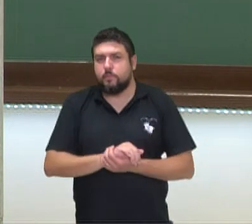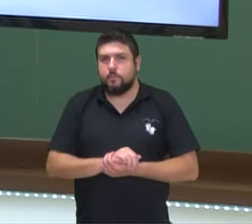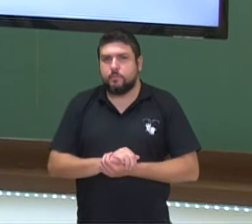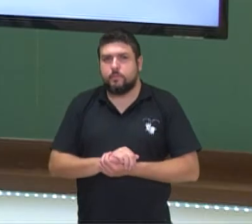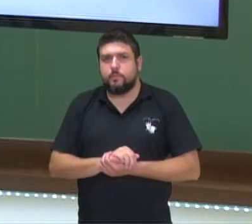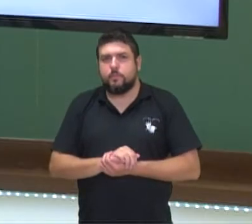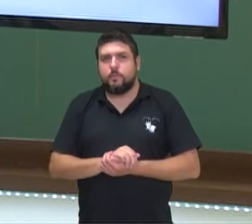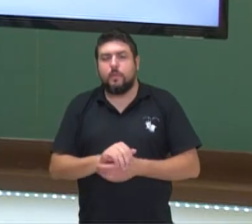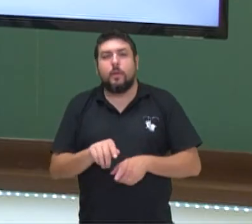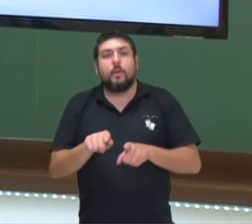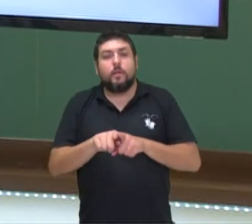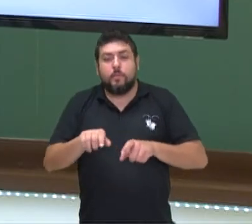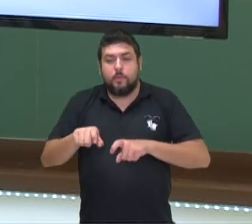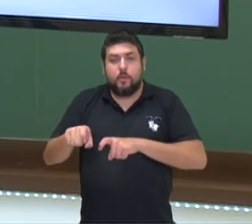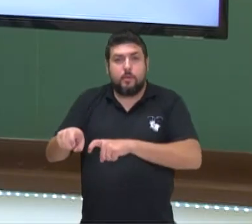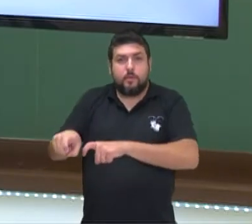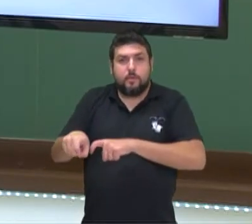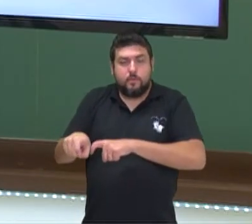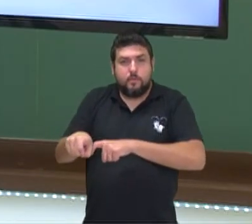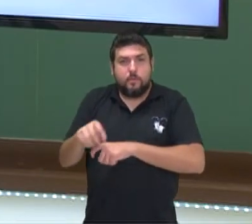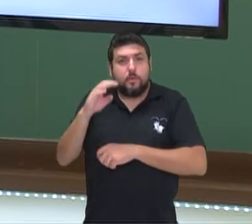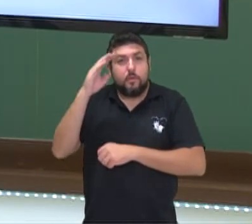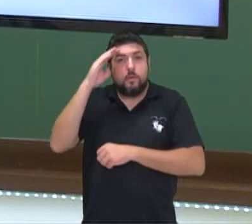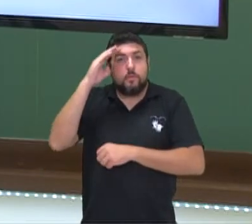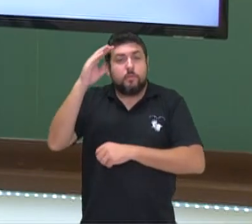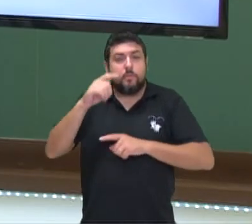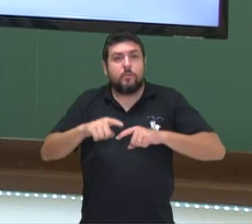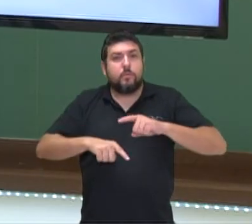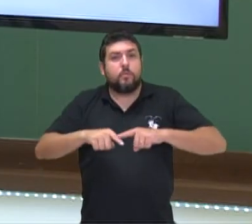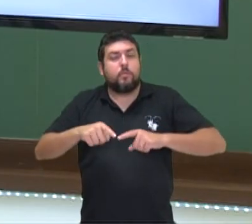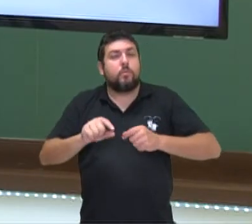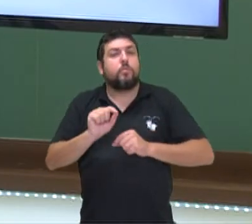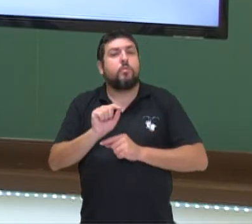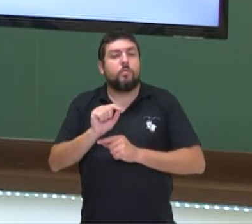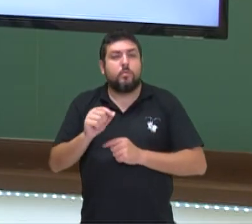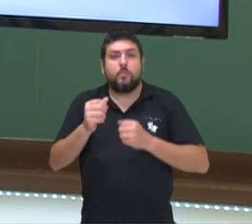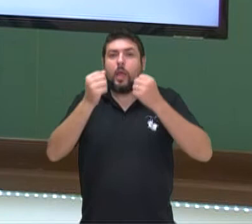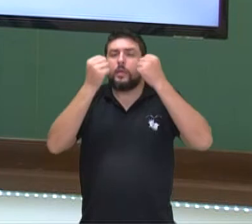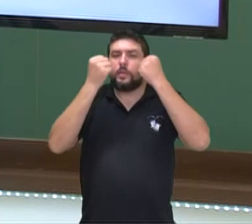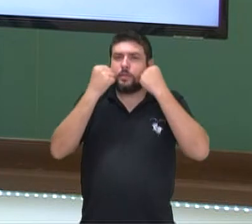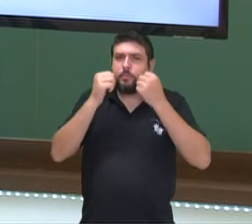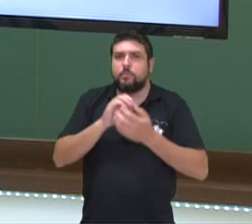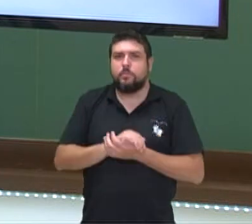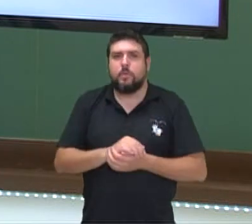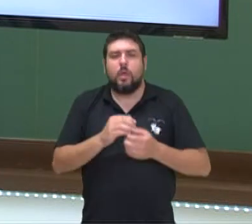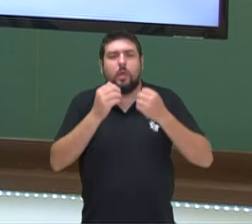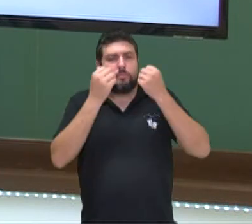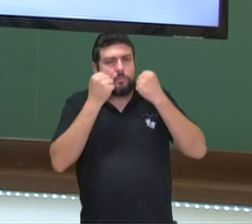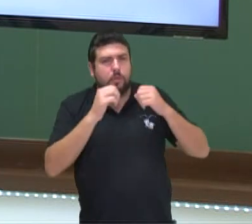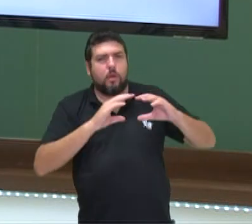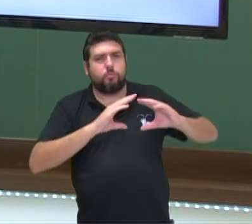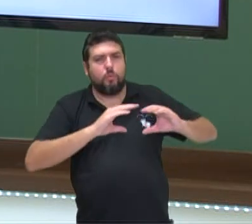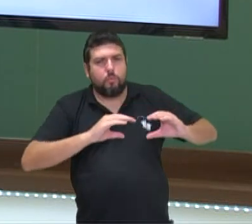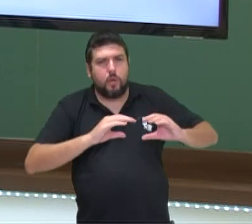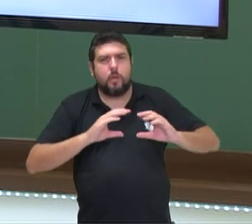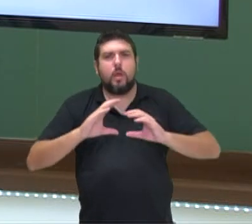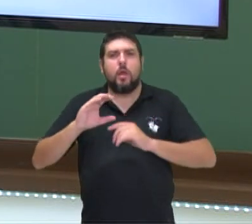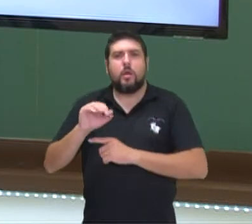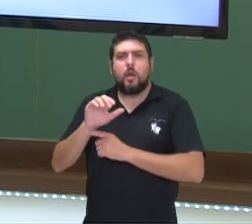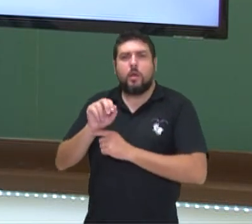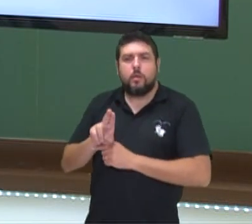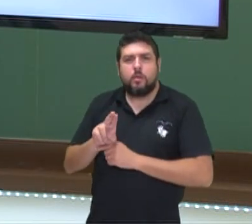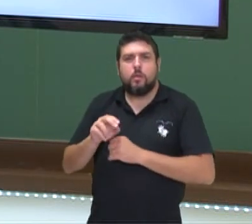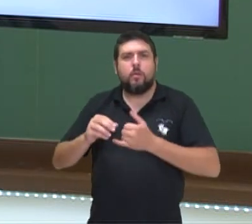da agricultura, principal produto da agricultura, o milho. Não esquecer que além do milho, o algodão, cacau, feijão,